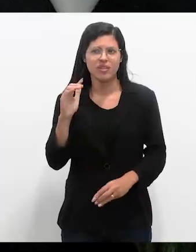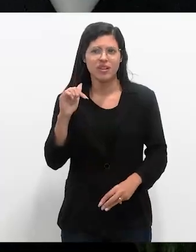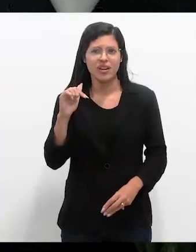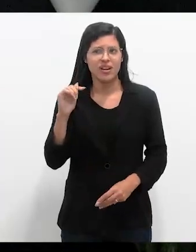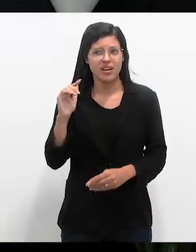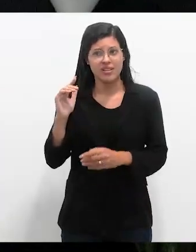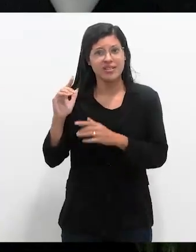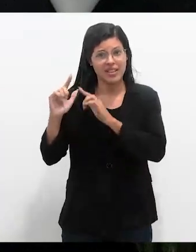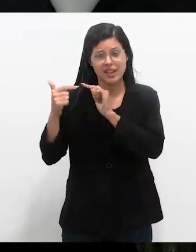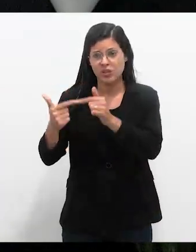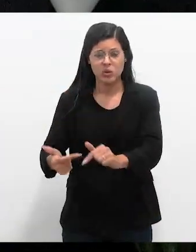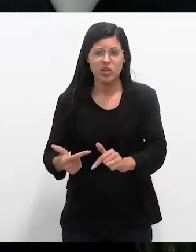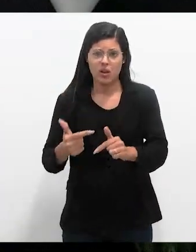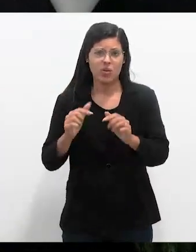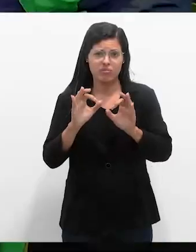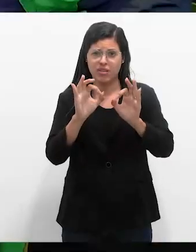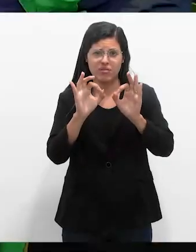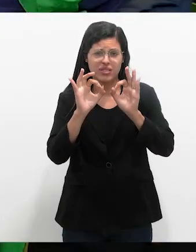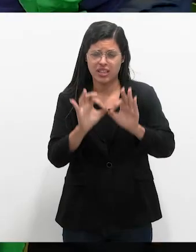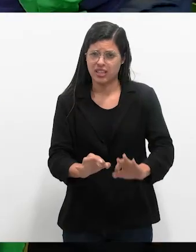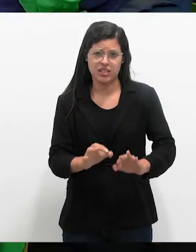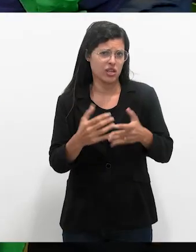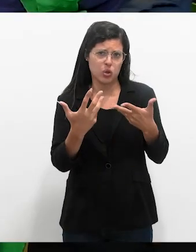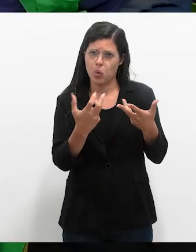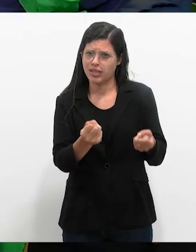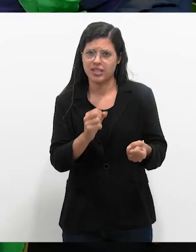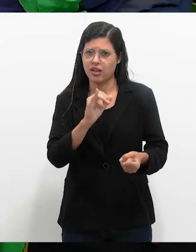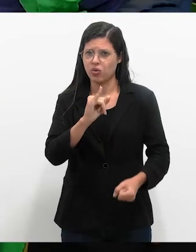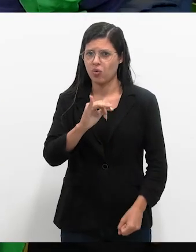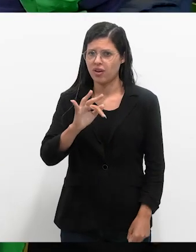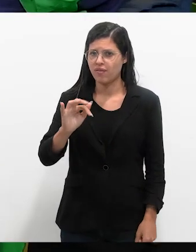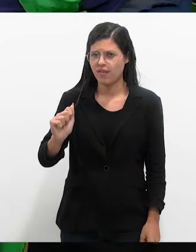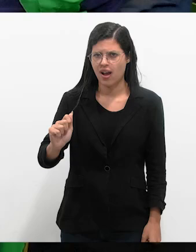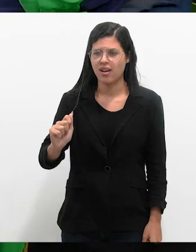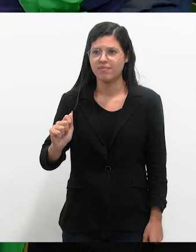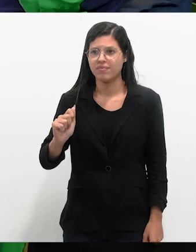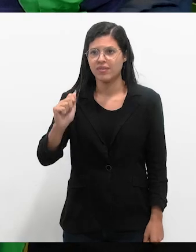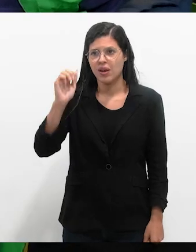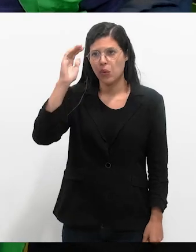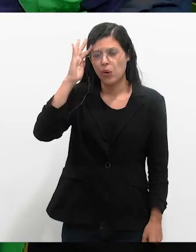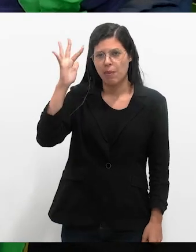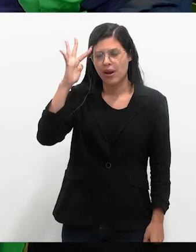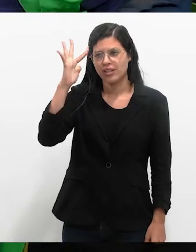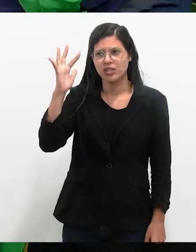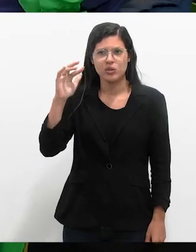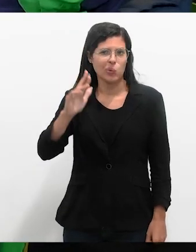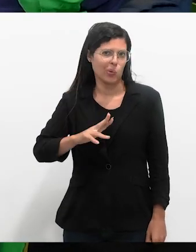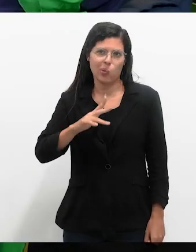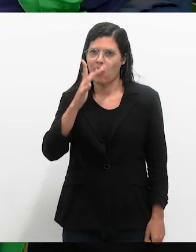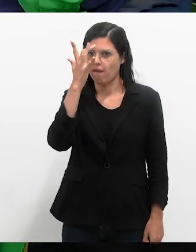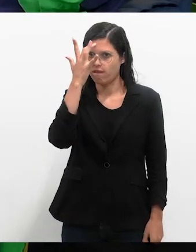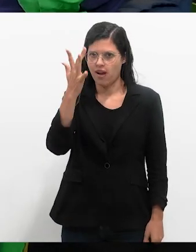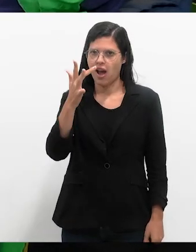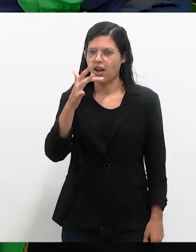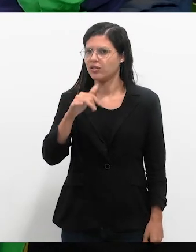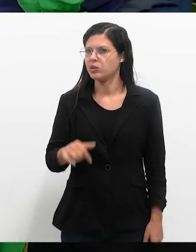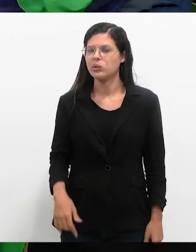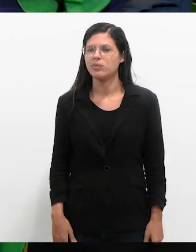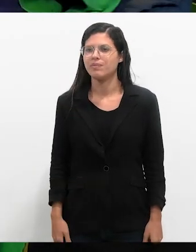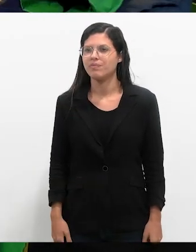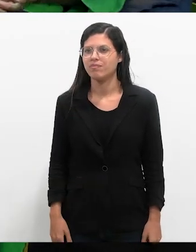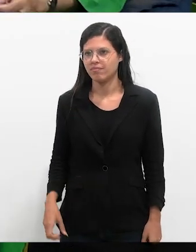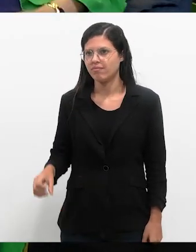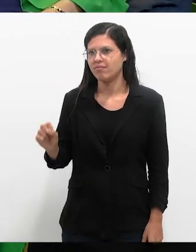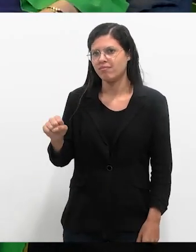que não aceita o Ifá. Então, eu imagino que não deva ser muito fácil para ele. Não,